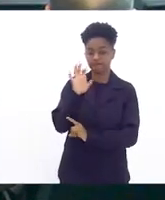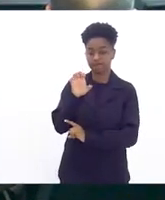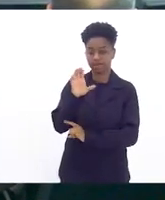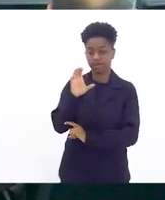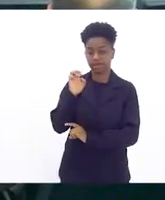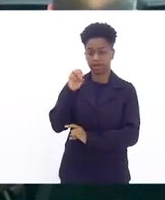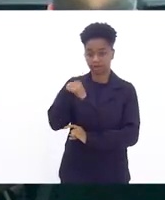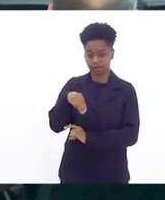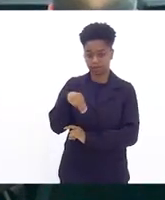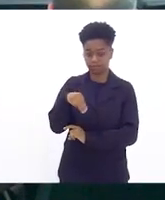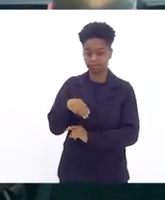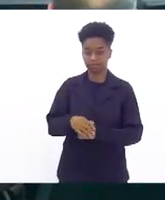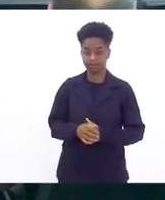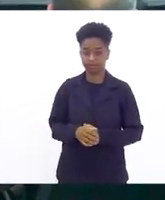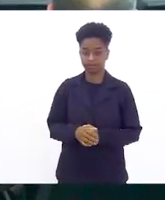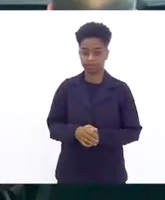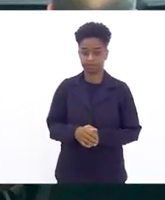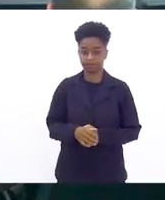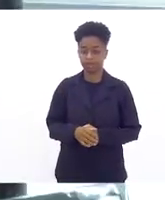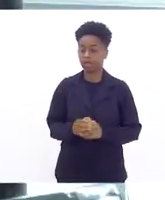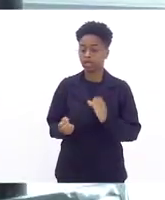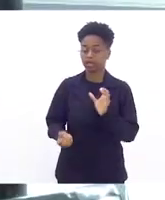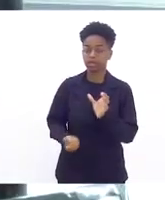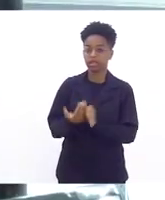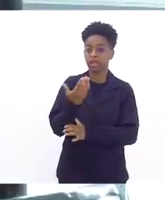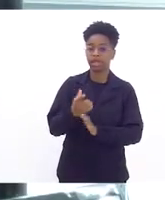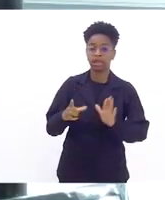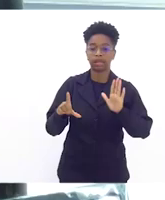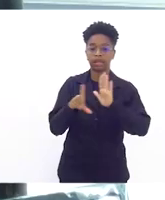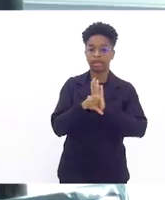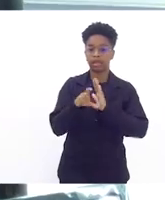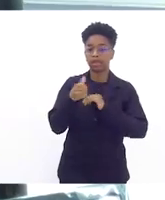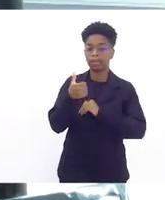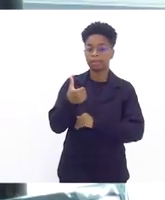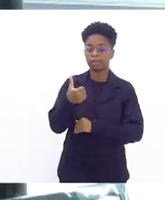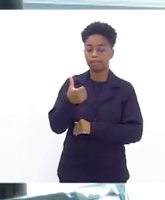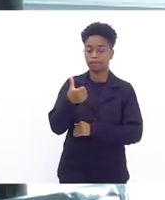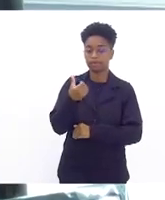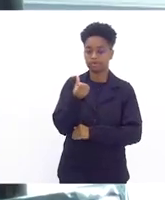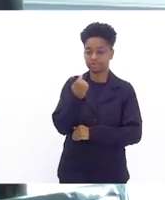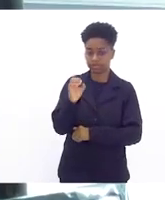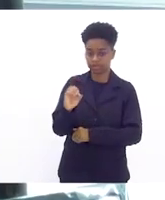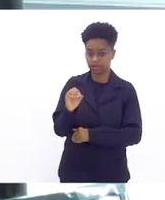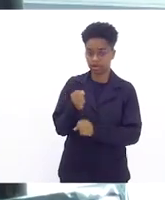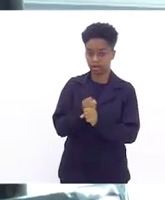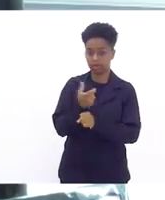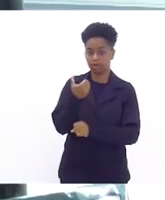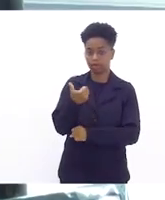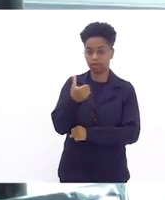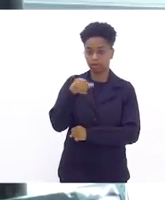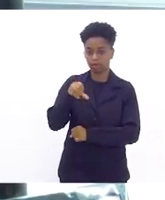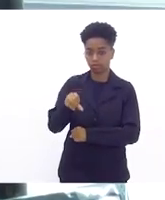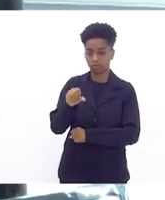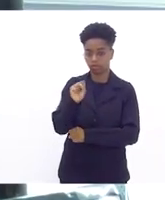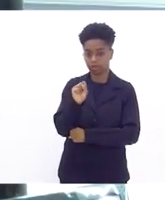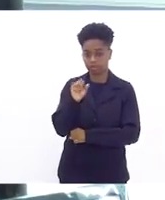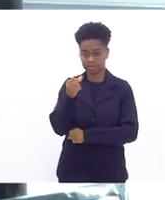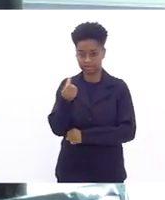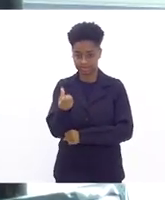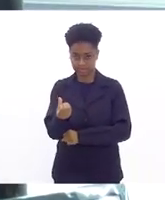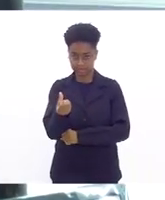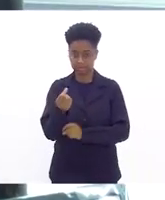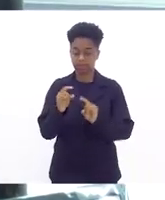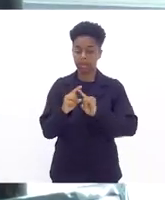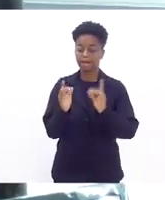própria que foi implementada pela lei 1060 em 1986 nessa mesma